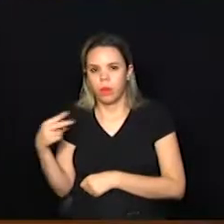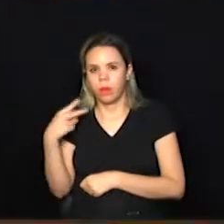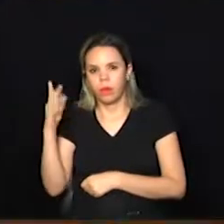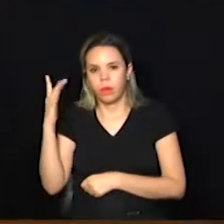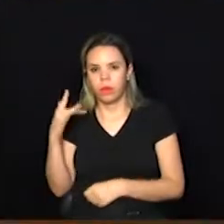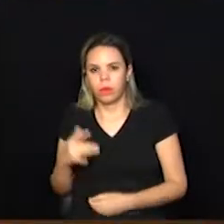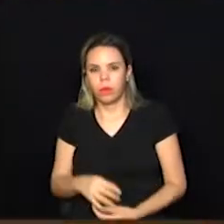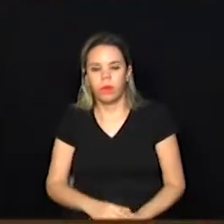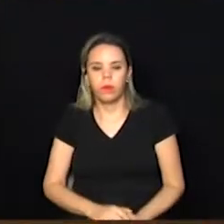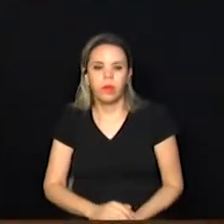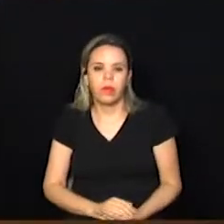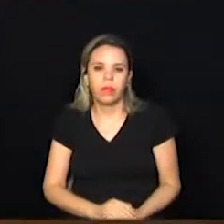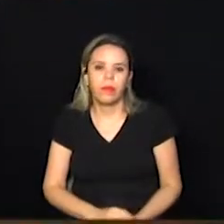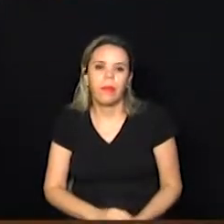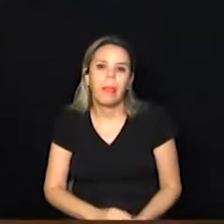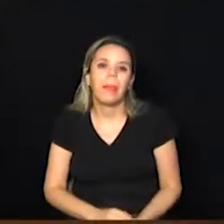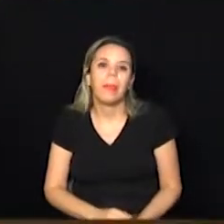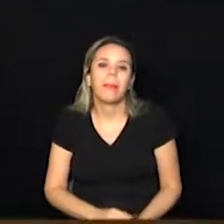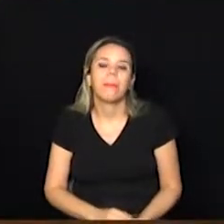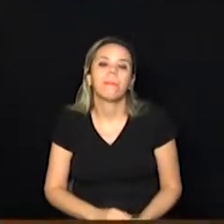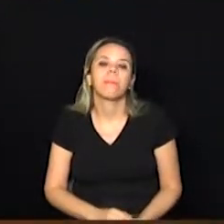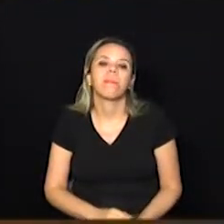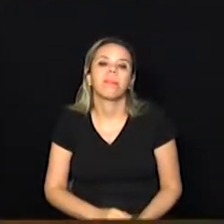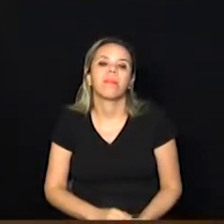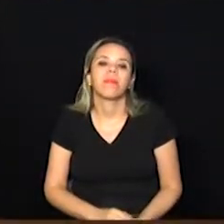Guida Calisto.